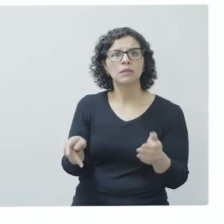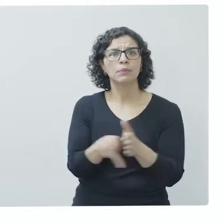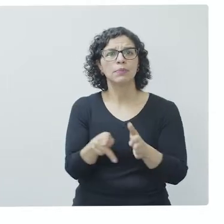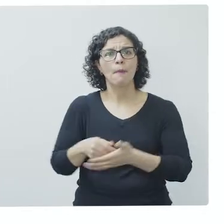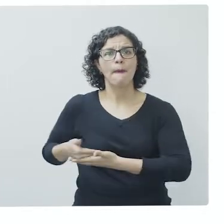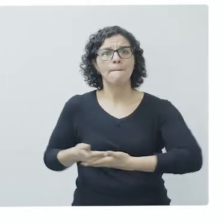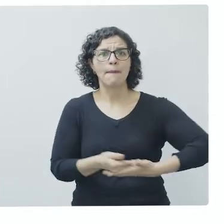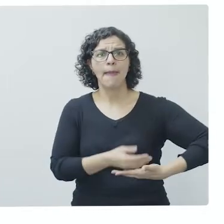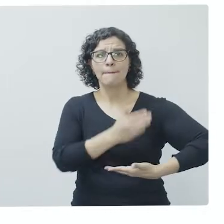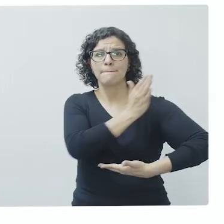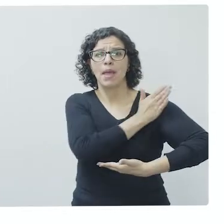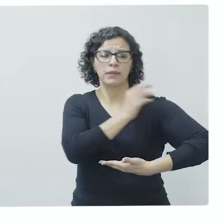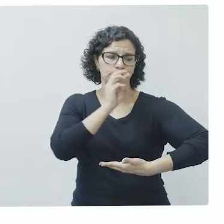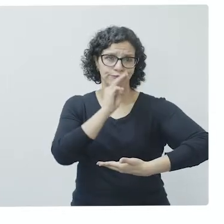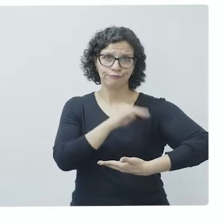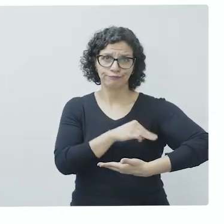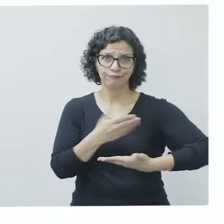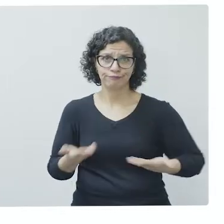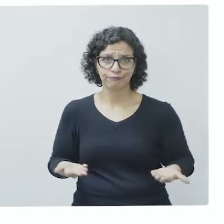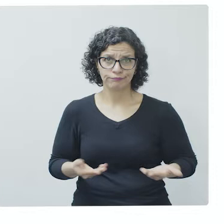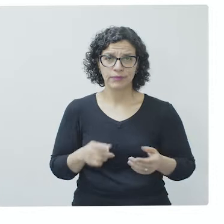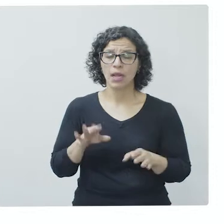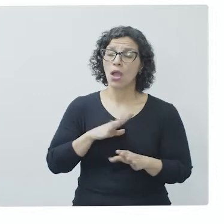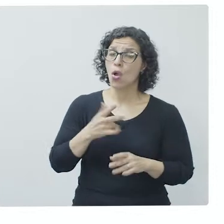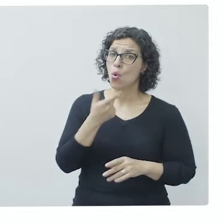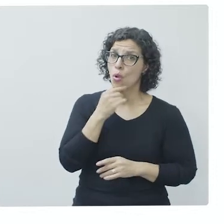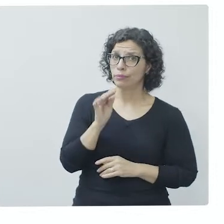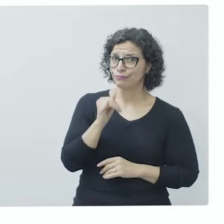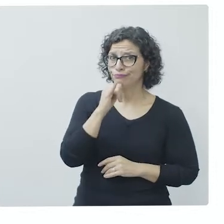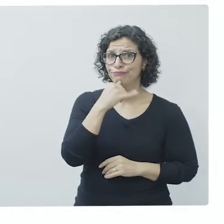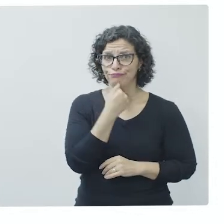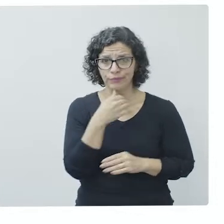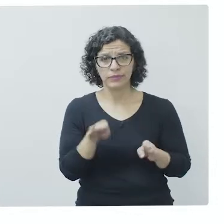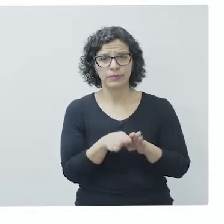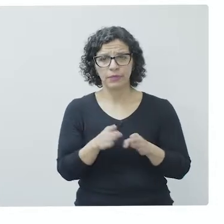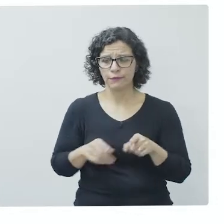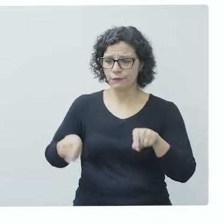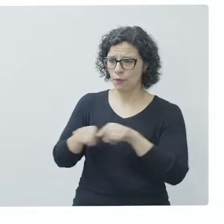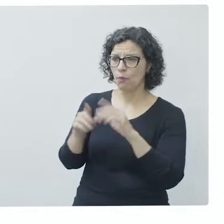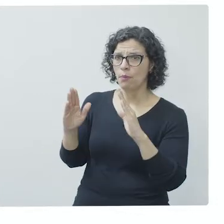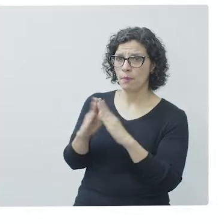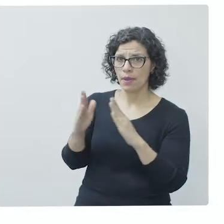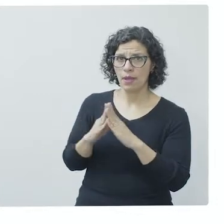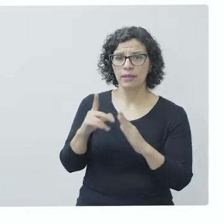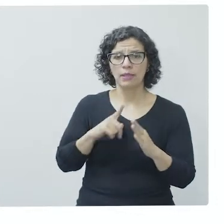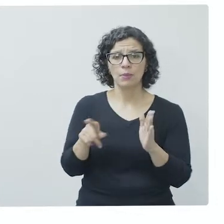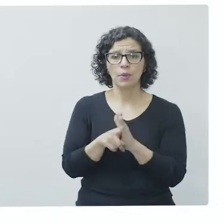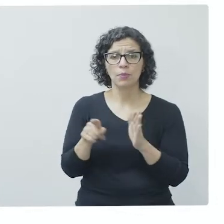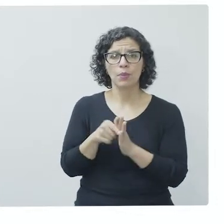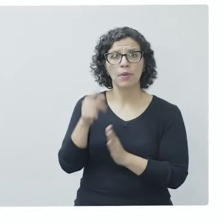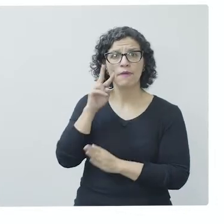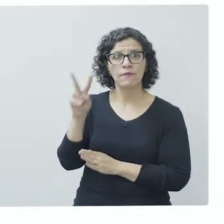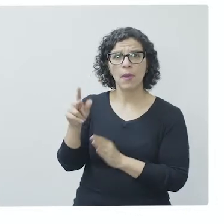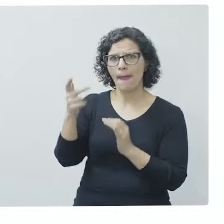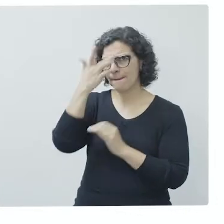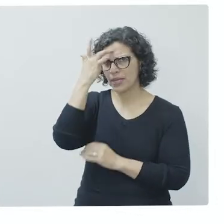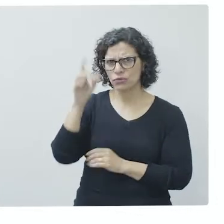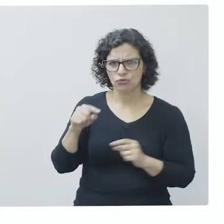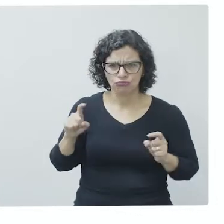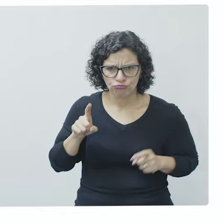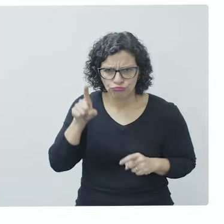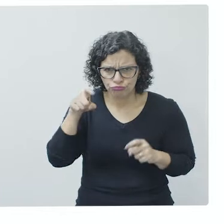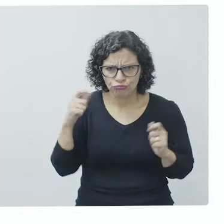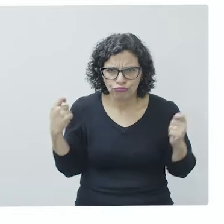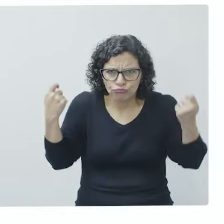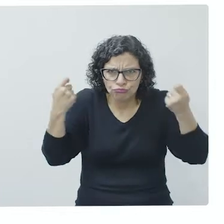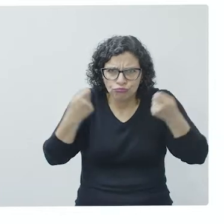que aceitasse ser padrinho de seu filho. Desanimado, voltava para casa, quando deu com uma figura curva,